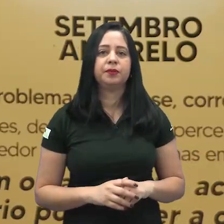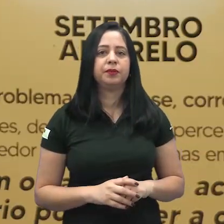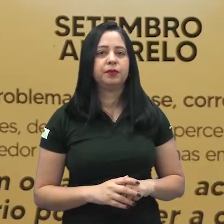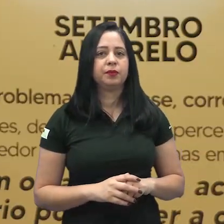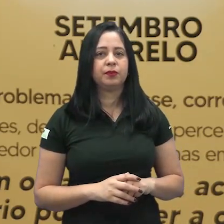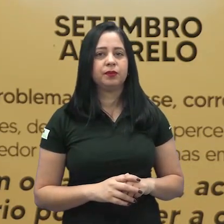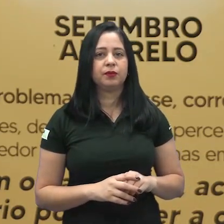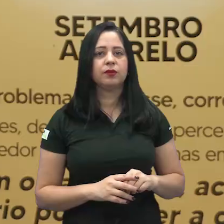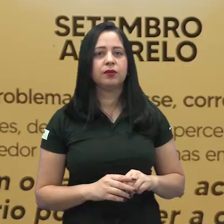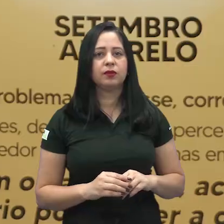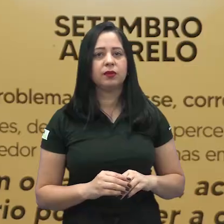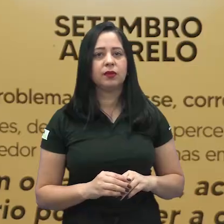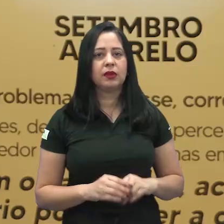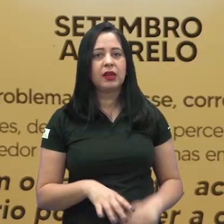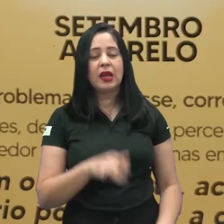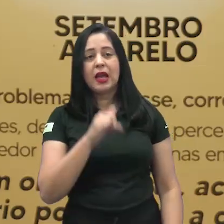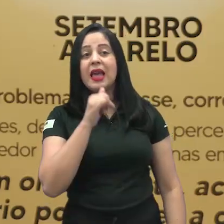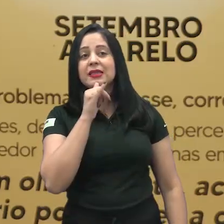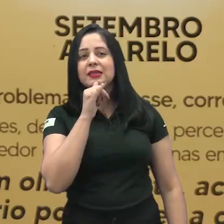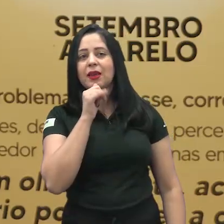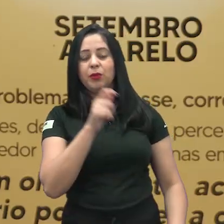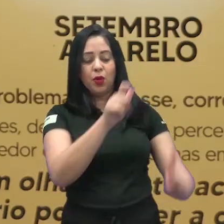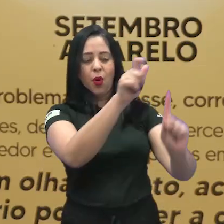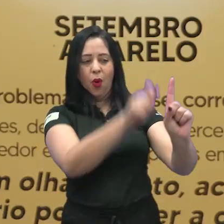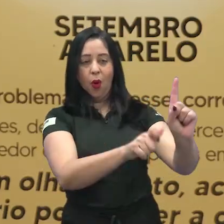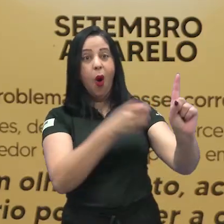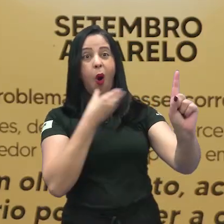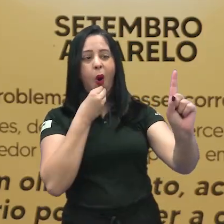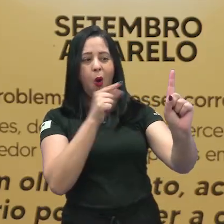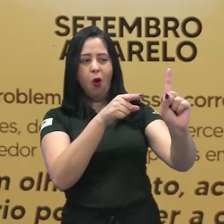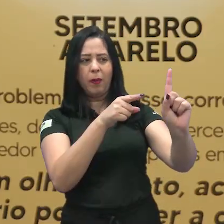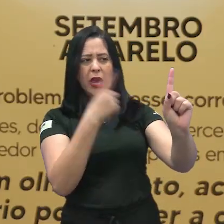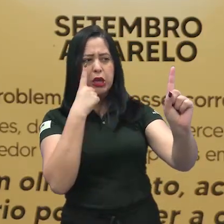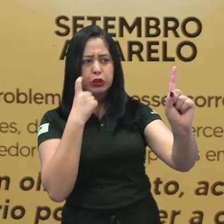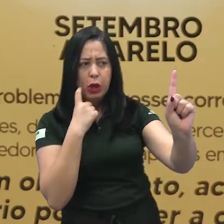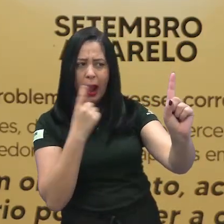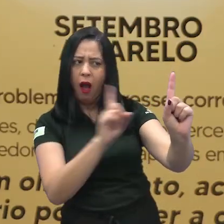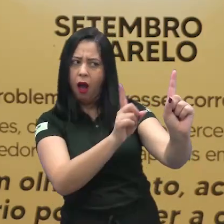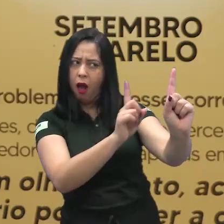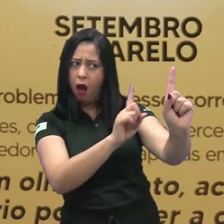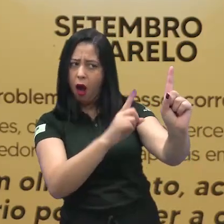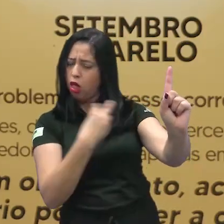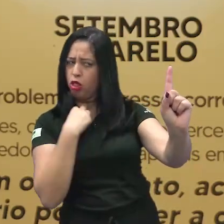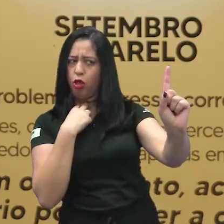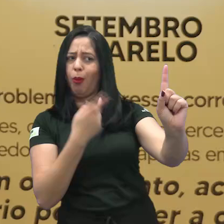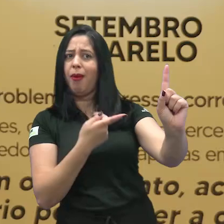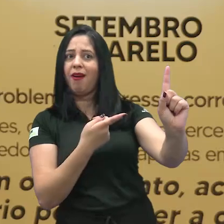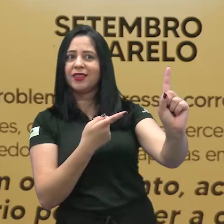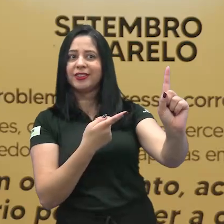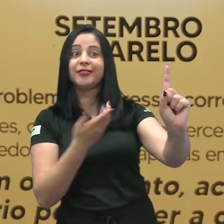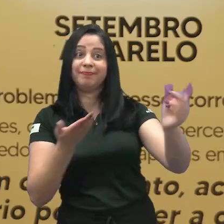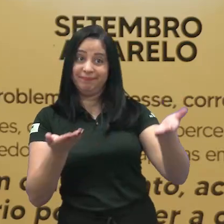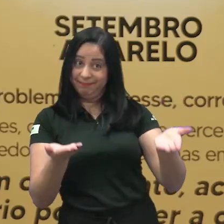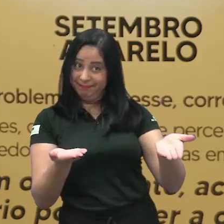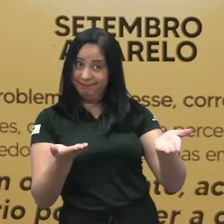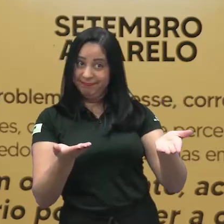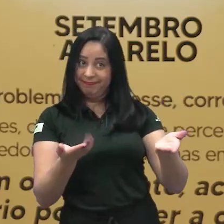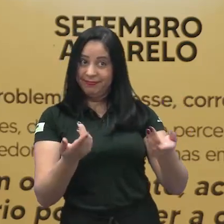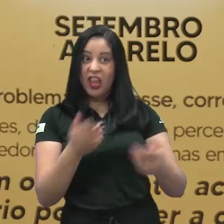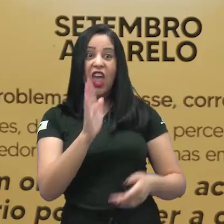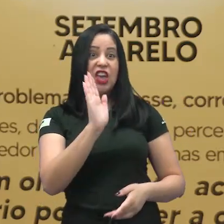Você, um homem, já ouviu alguma vez a frase homem não chora? Né? Então, essa é uma questão,